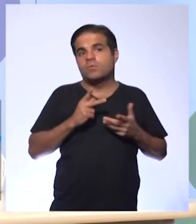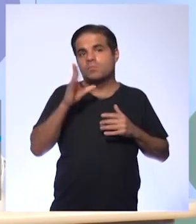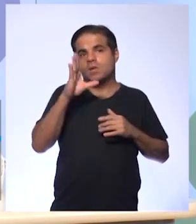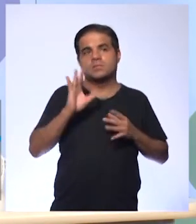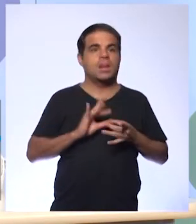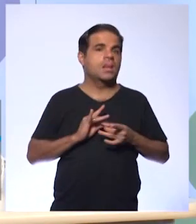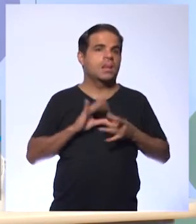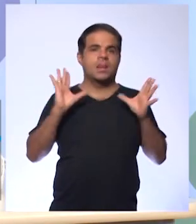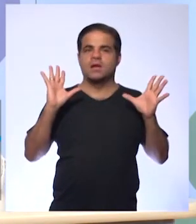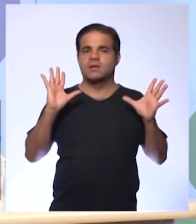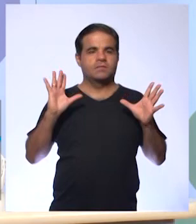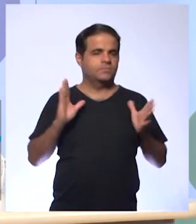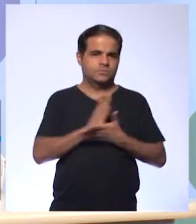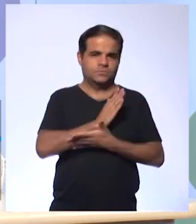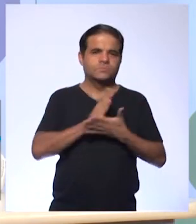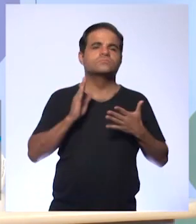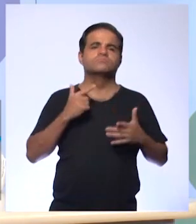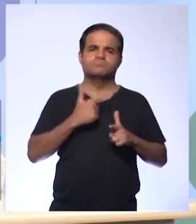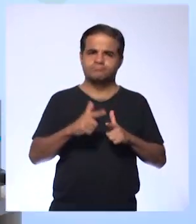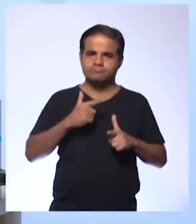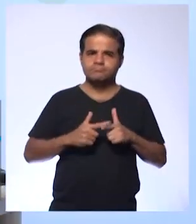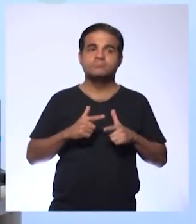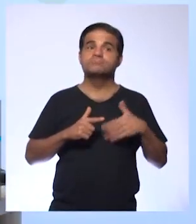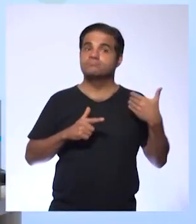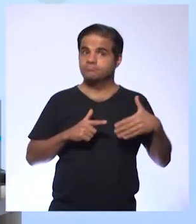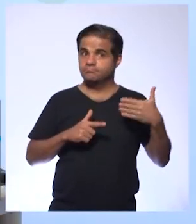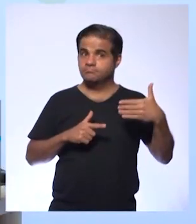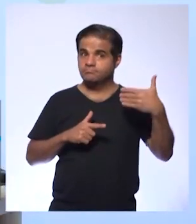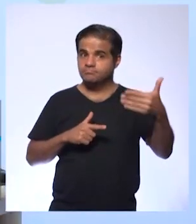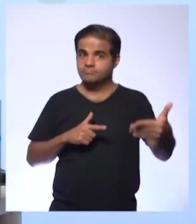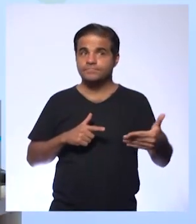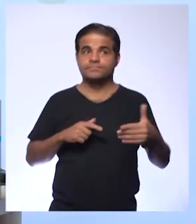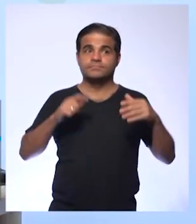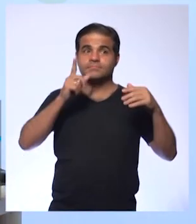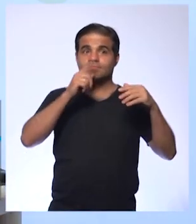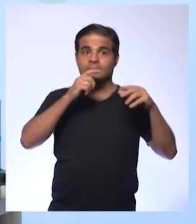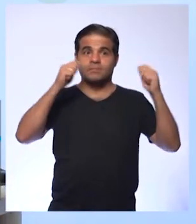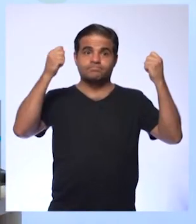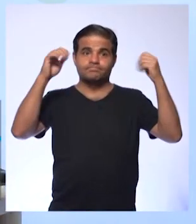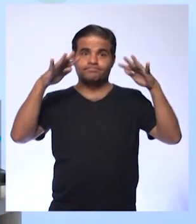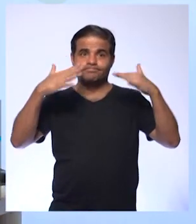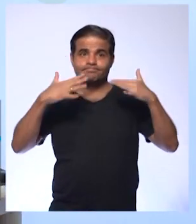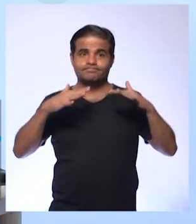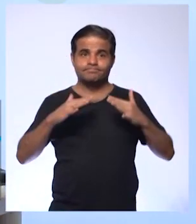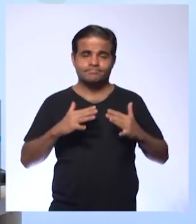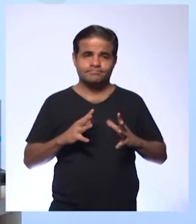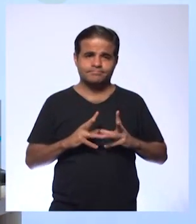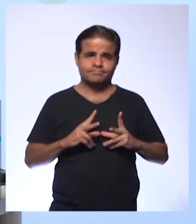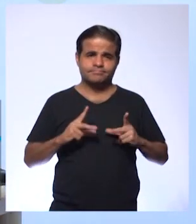de determinados desastres. E a tendência é essa, né? Com o derretimento das águas polares,